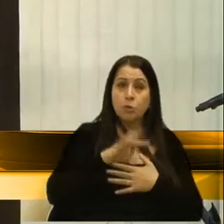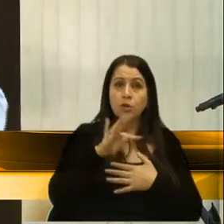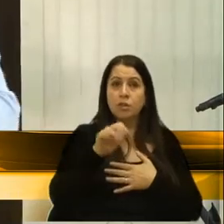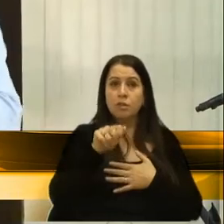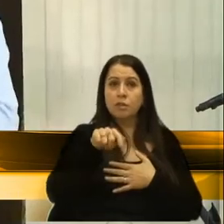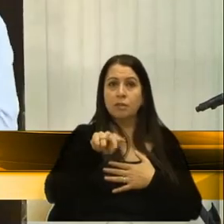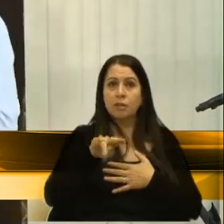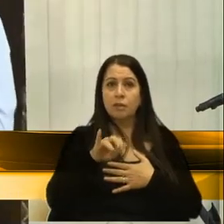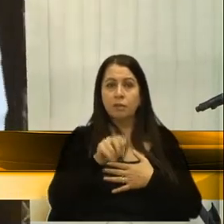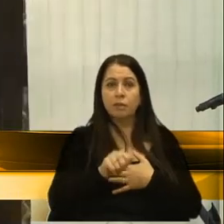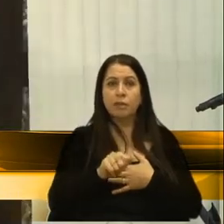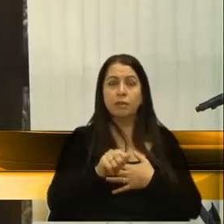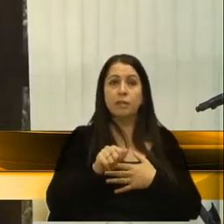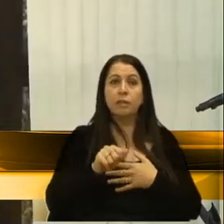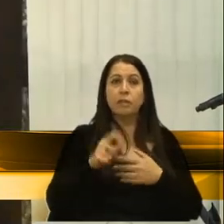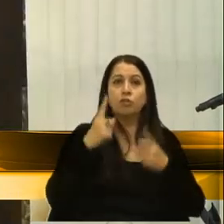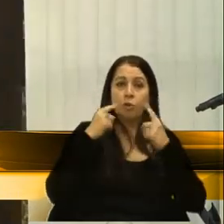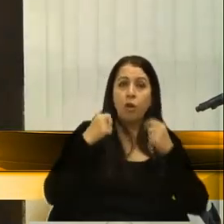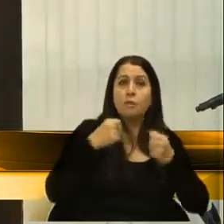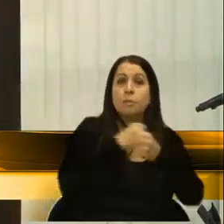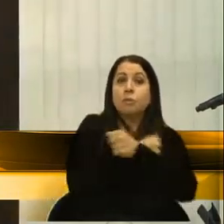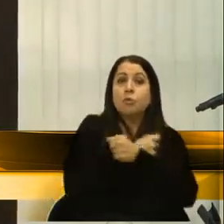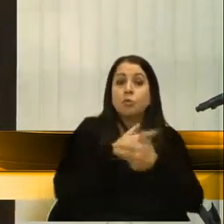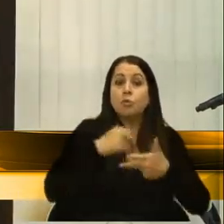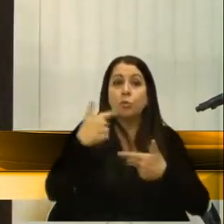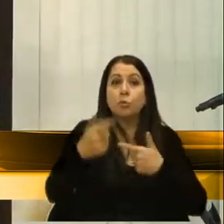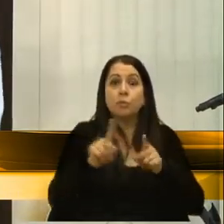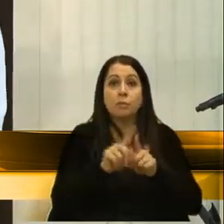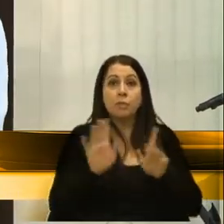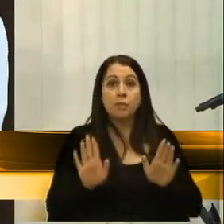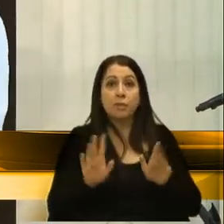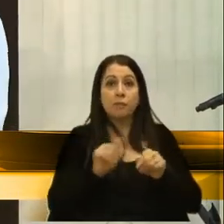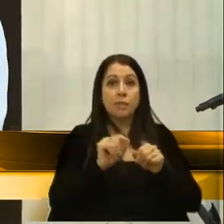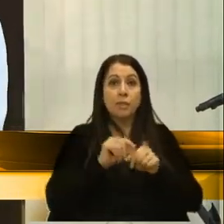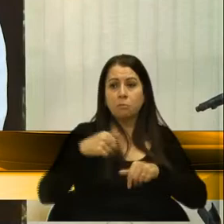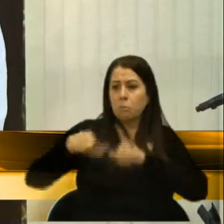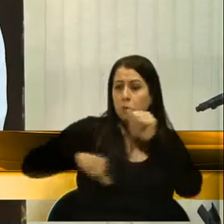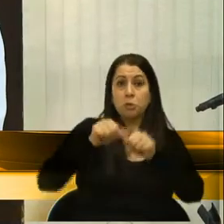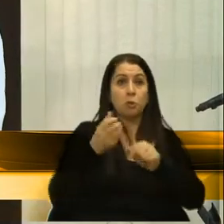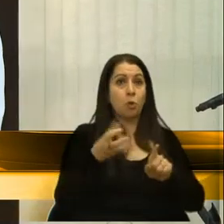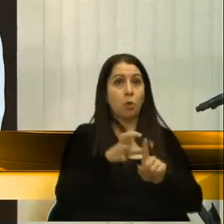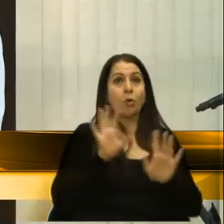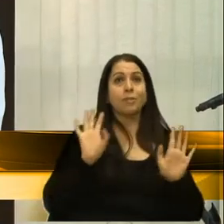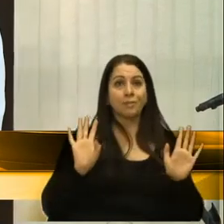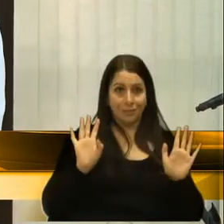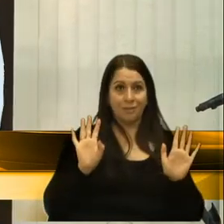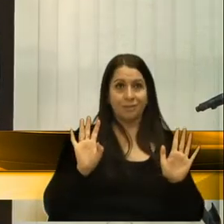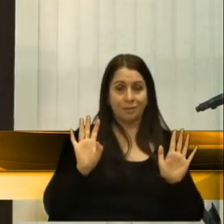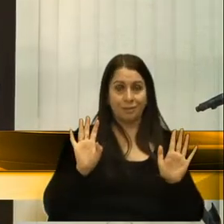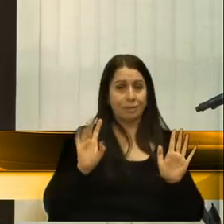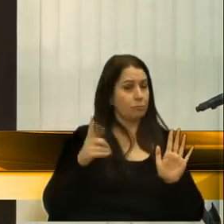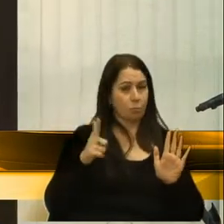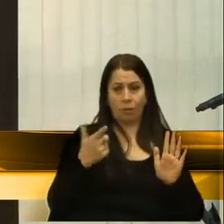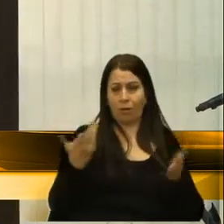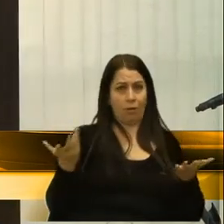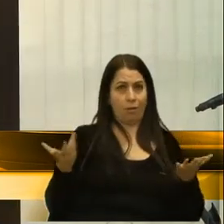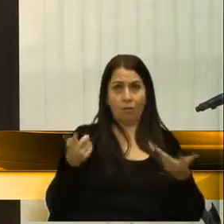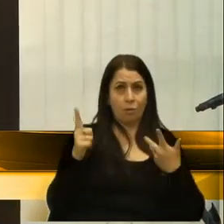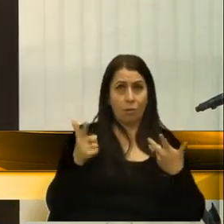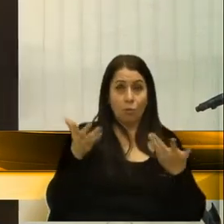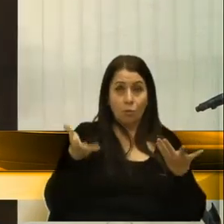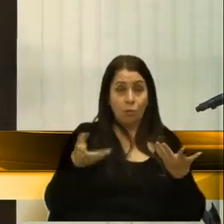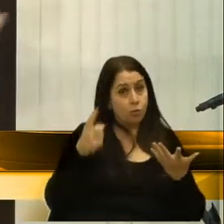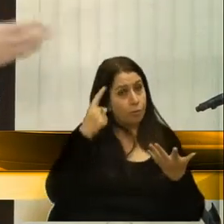aplaudiu, chorou, se abraçou. No momento seguinte, já estavam fazendo uma revolução contra. Não existe, não existe. Ou a